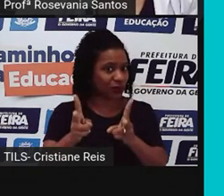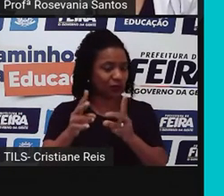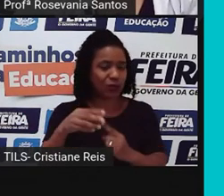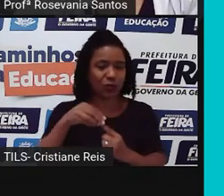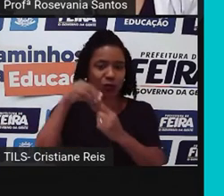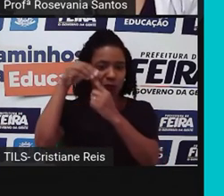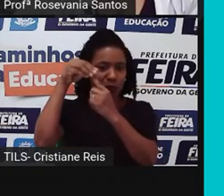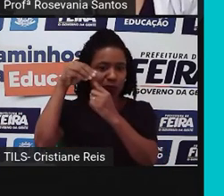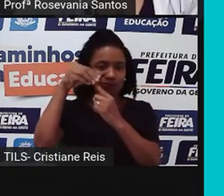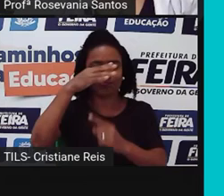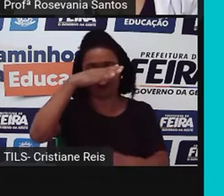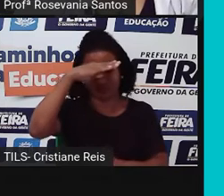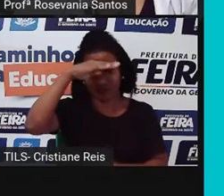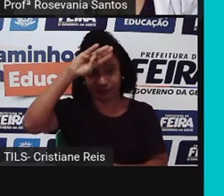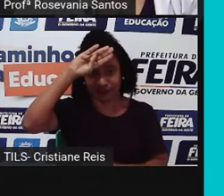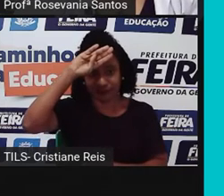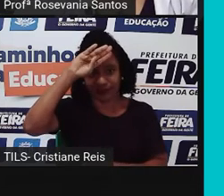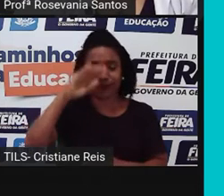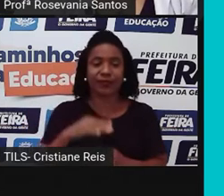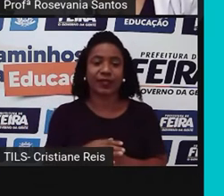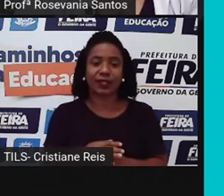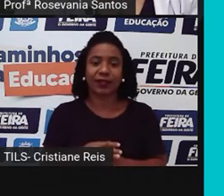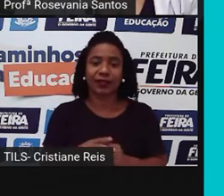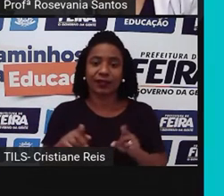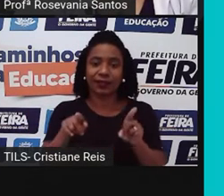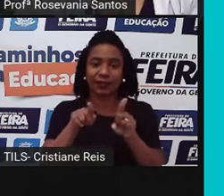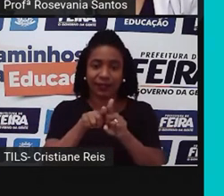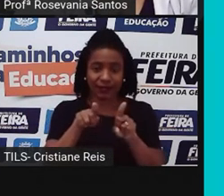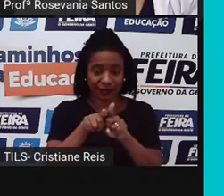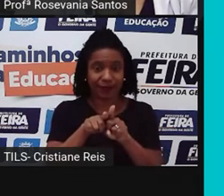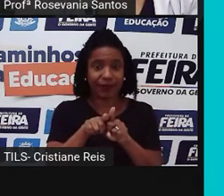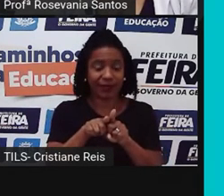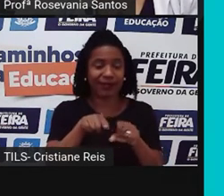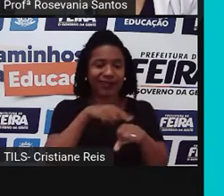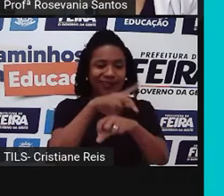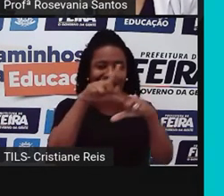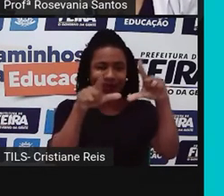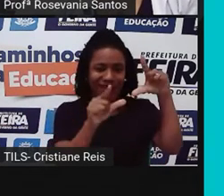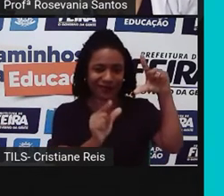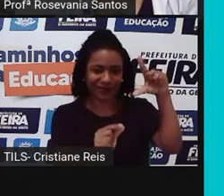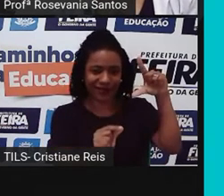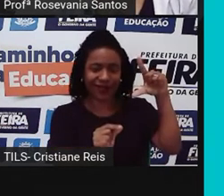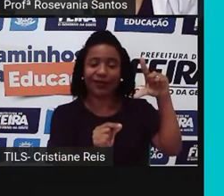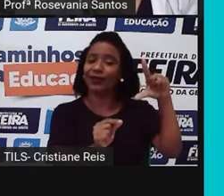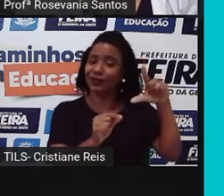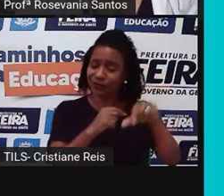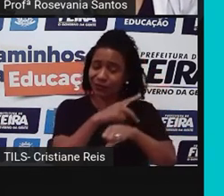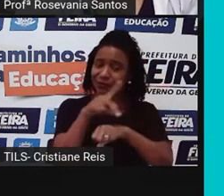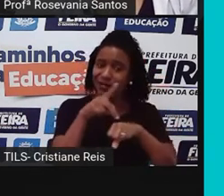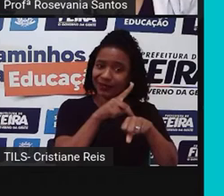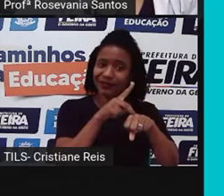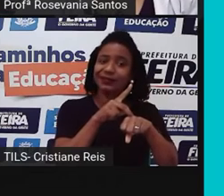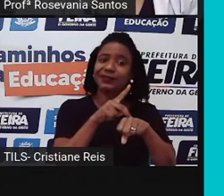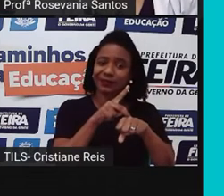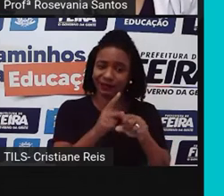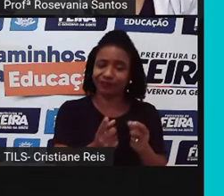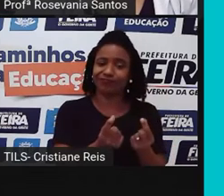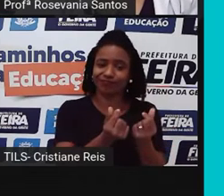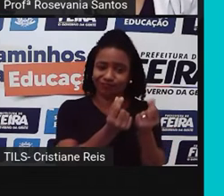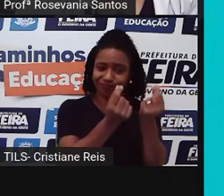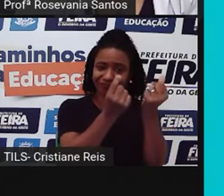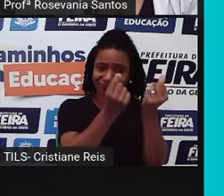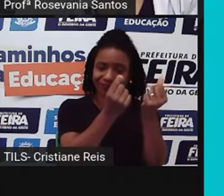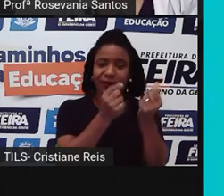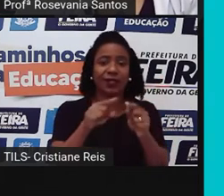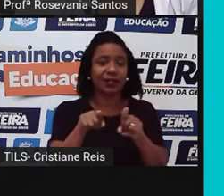ele. Na África, vocês perceberam que a maioria da influência são os países capitalistas mesmo, o sul da Ásia